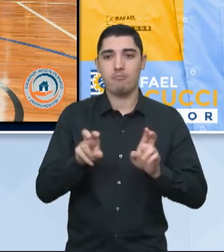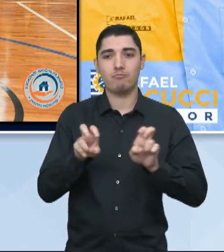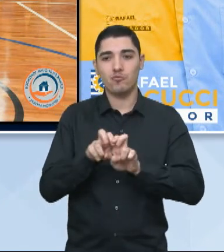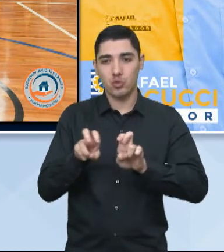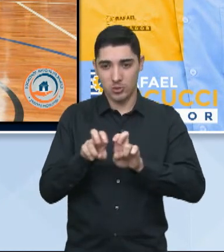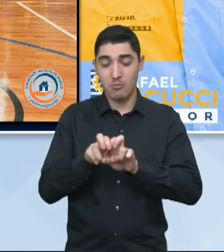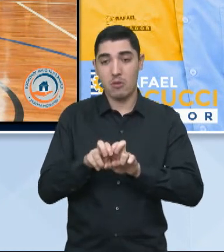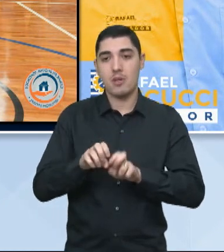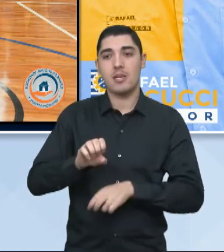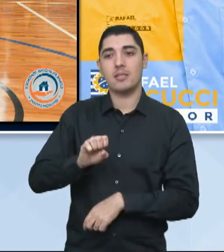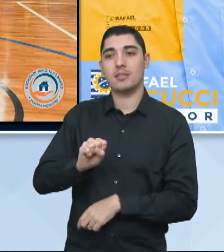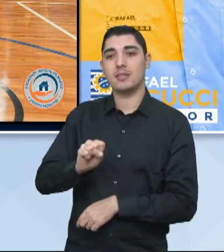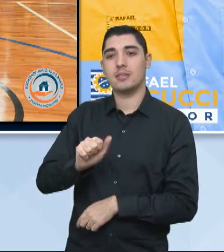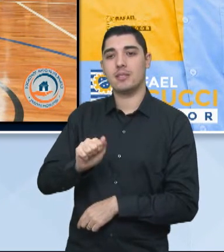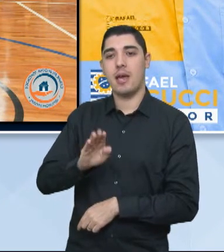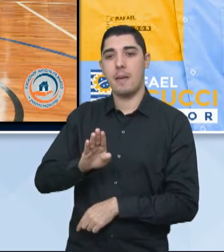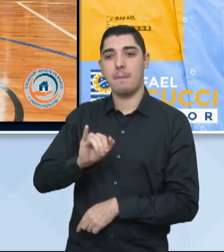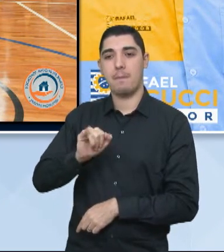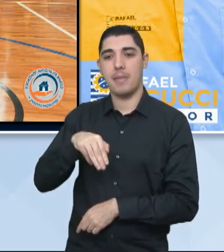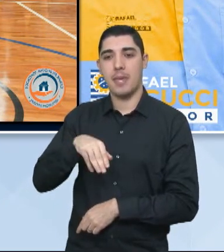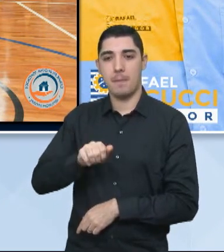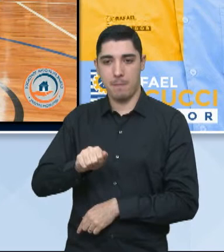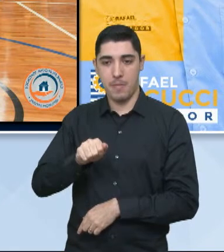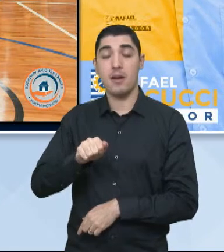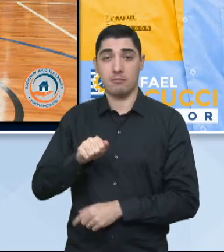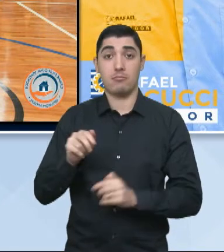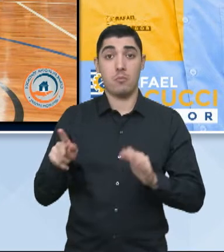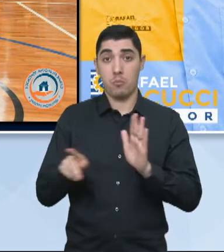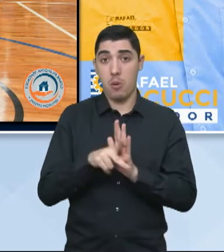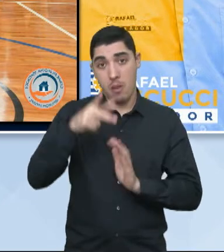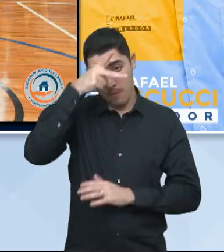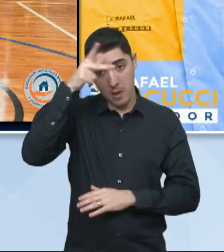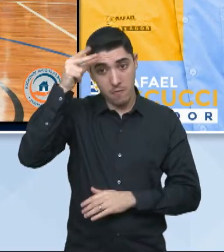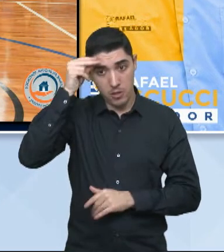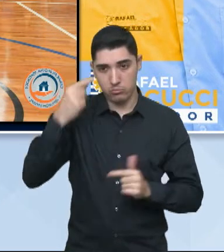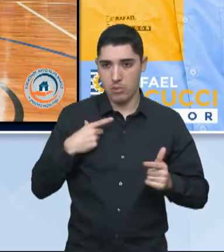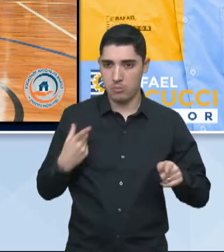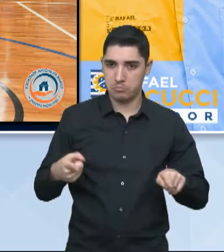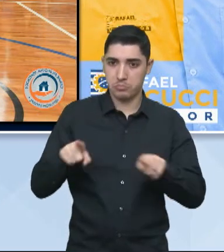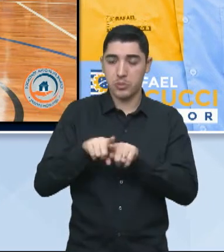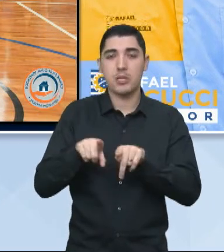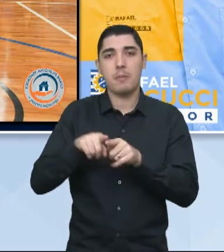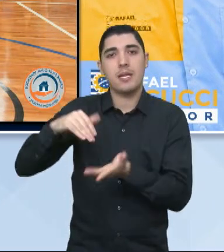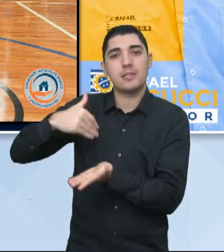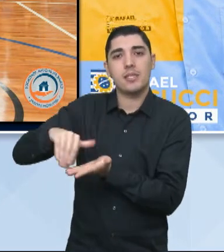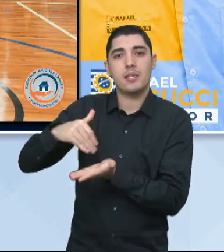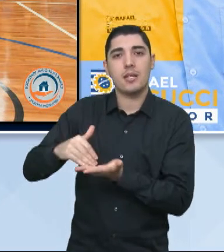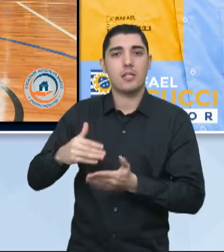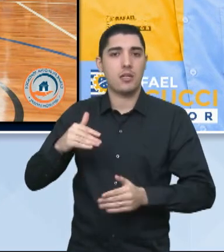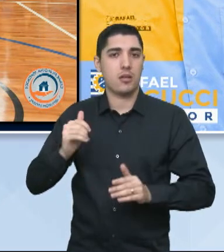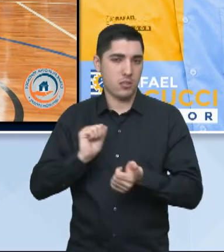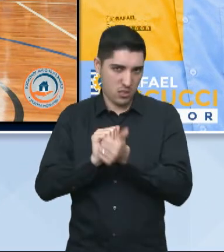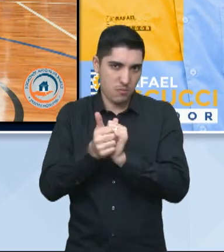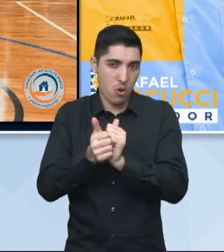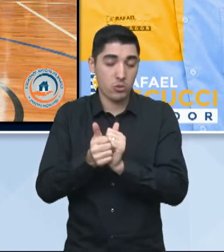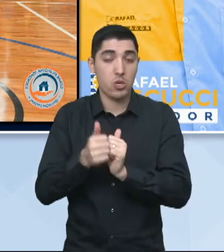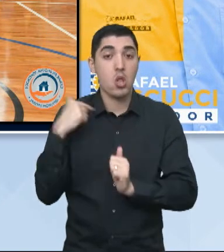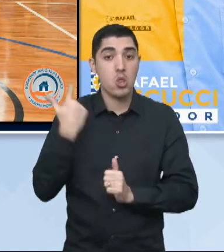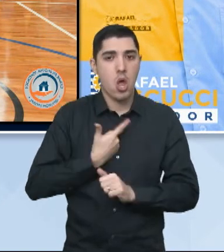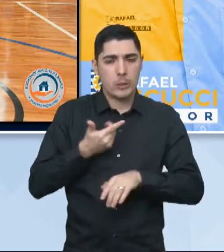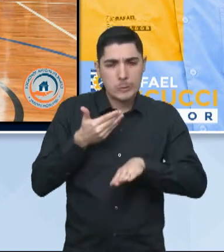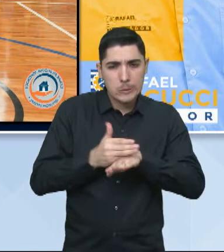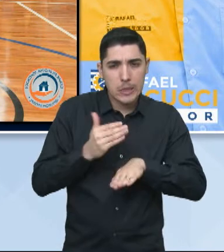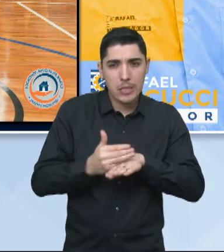Sabima está na Copa Popular, promovido pela Prefeitura Municipal, pela Secretaria de Esportes, né? A gente que só treina com essa